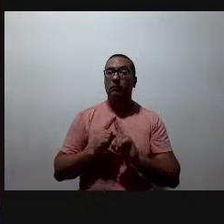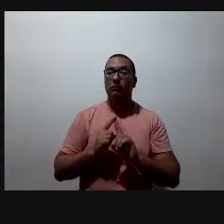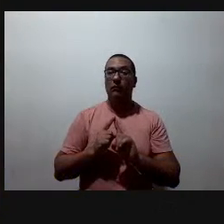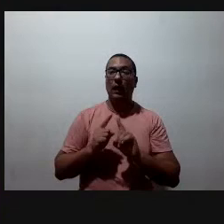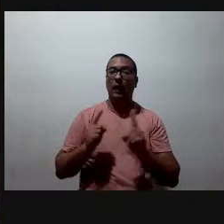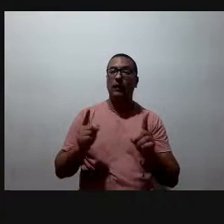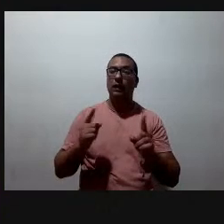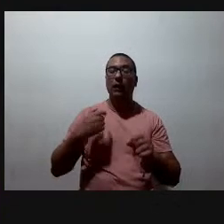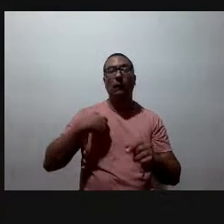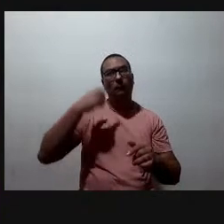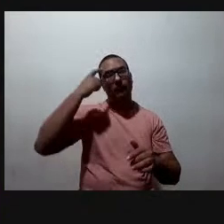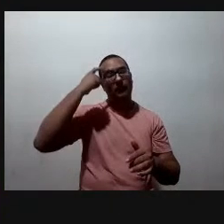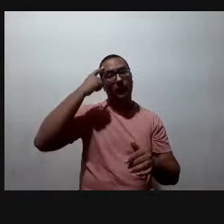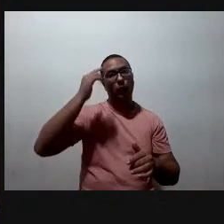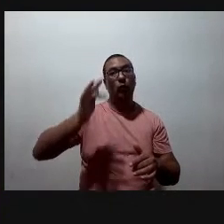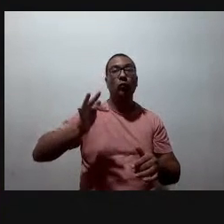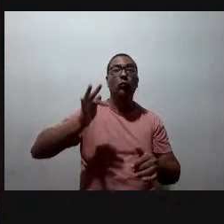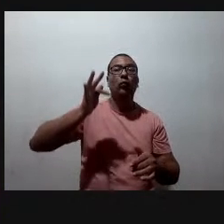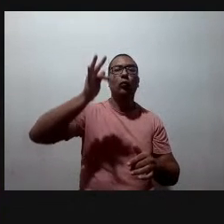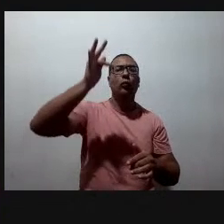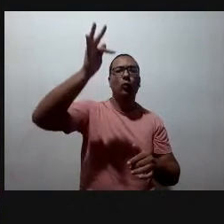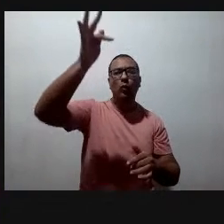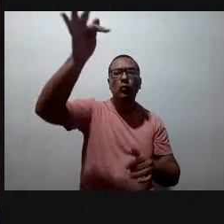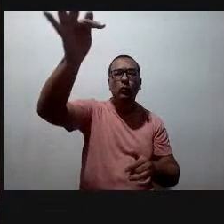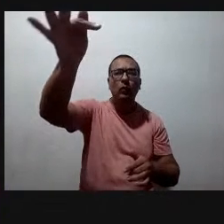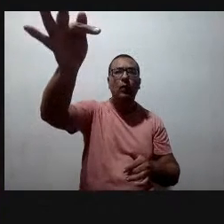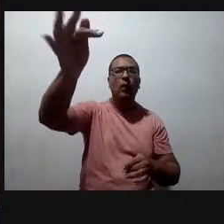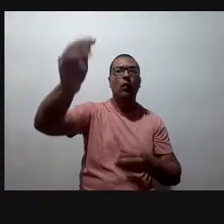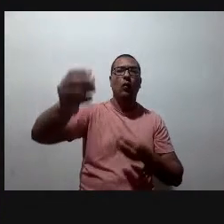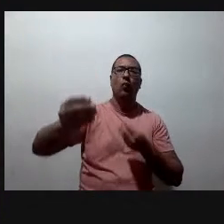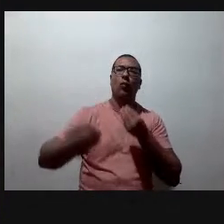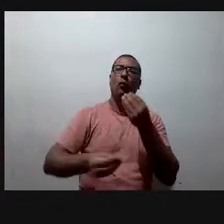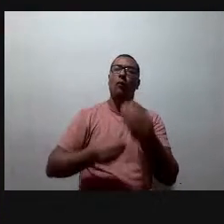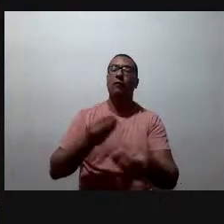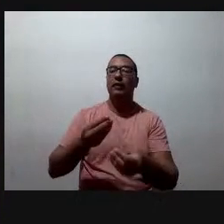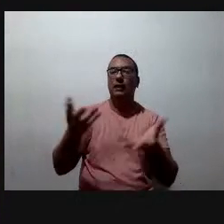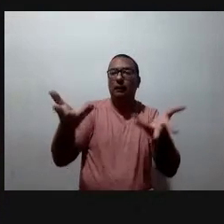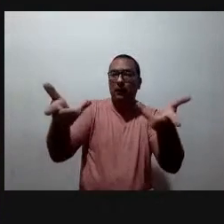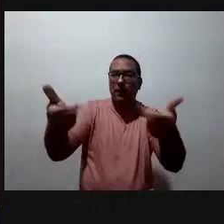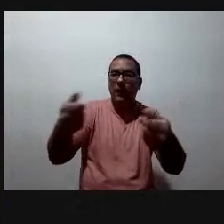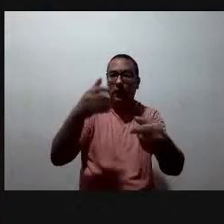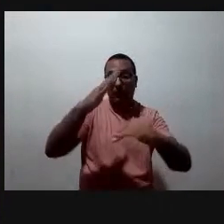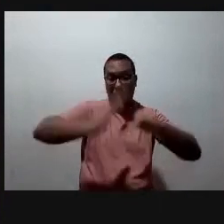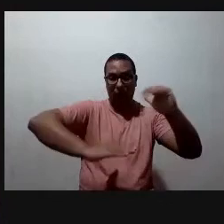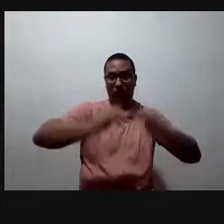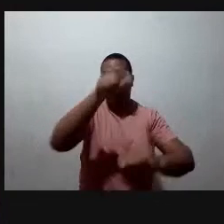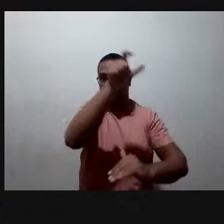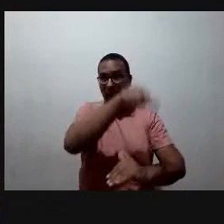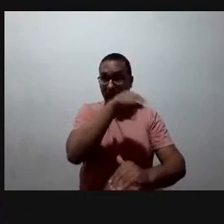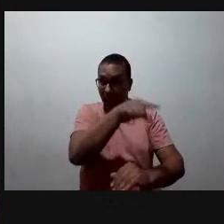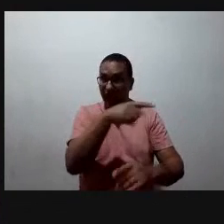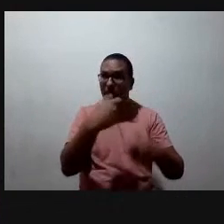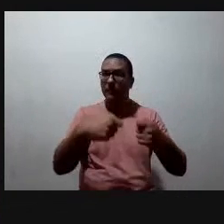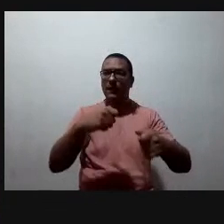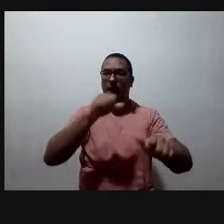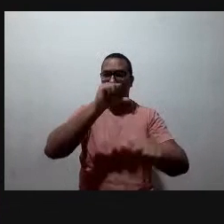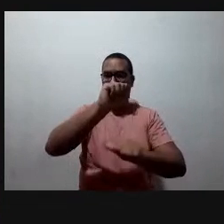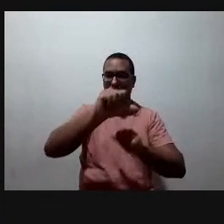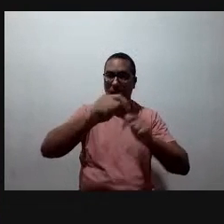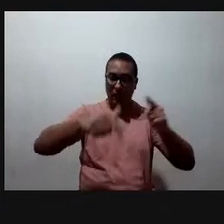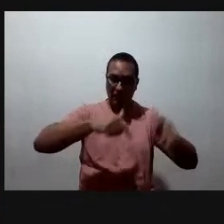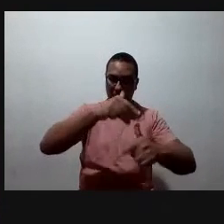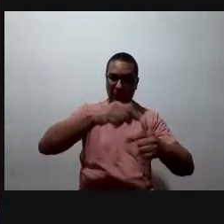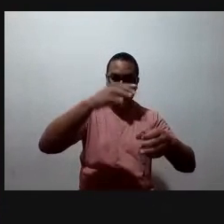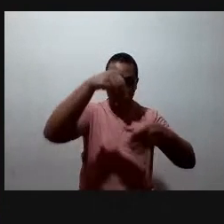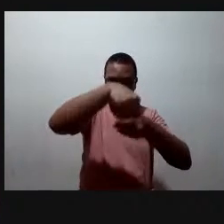o futuro, antecipando quais são essas habilidades que um profissional vai ter que ter para trabalhar nesse conceito de cidades